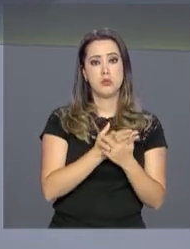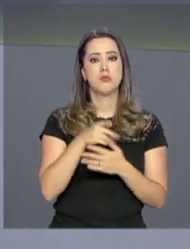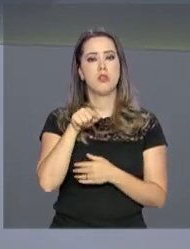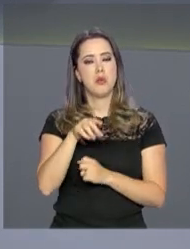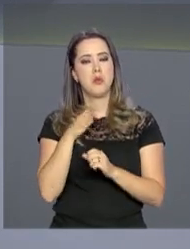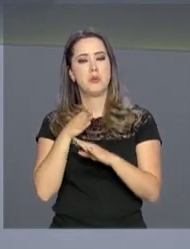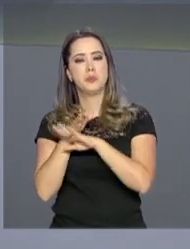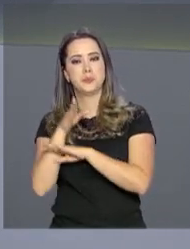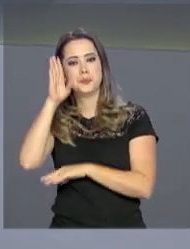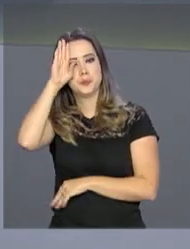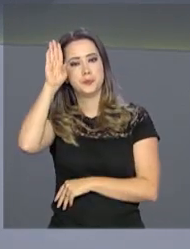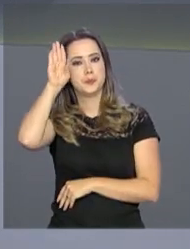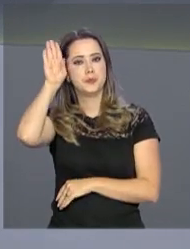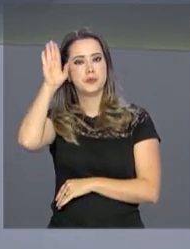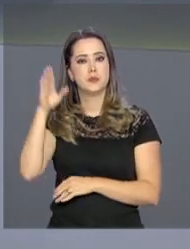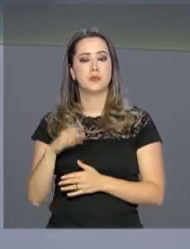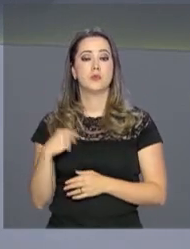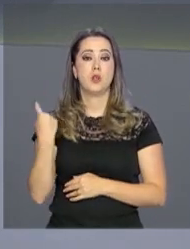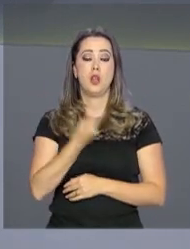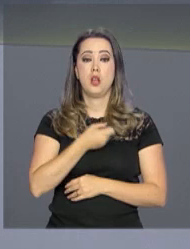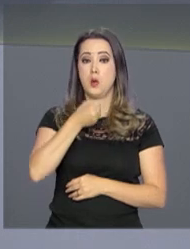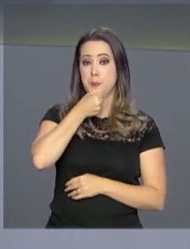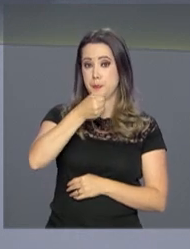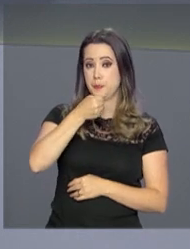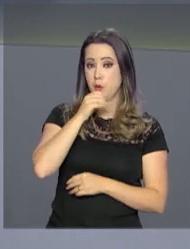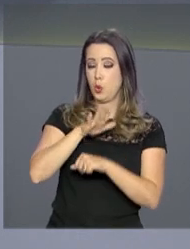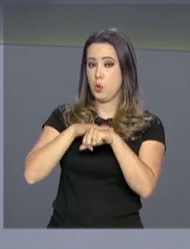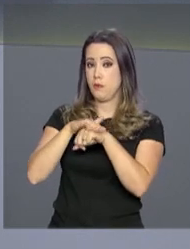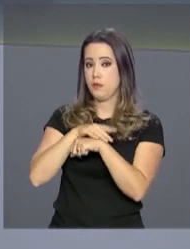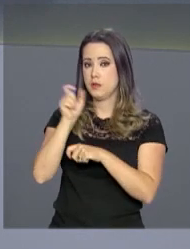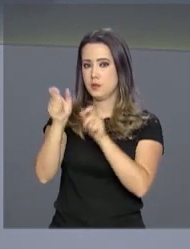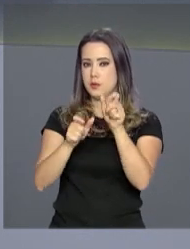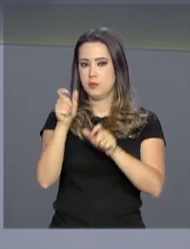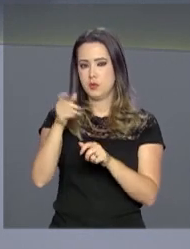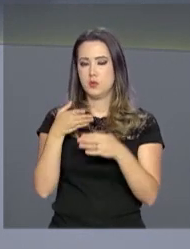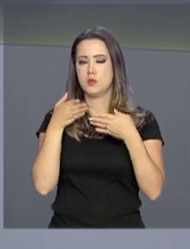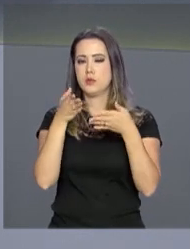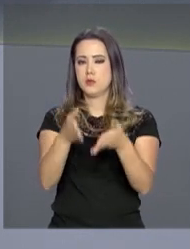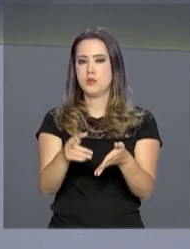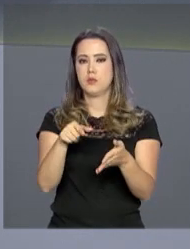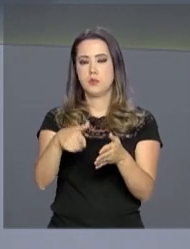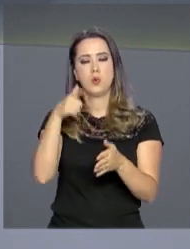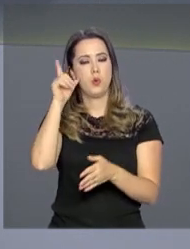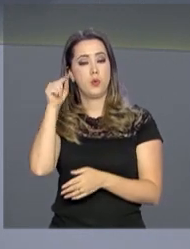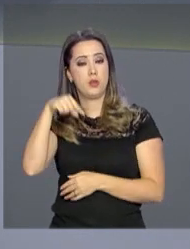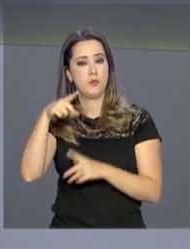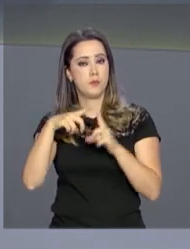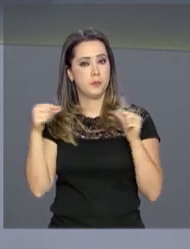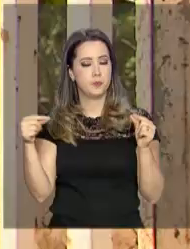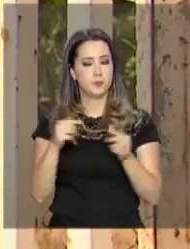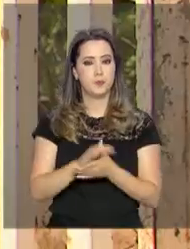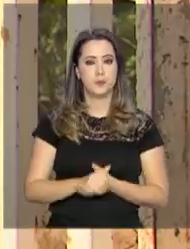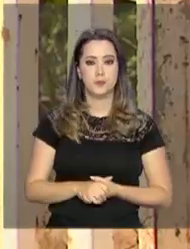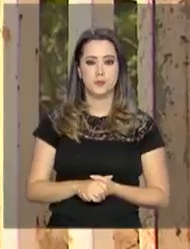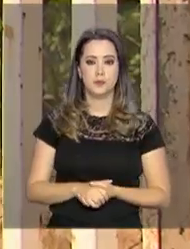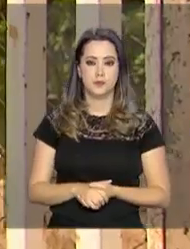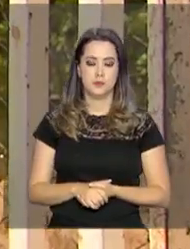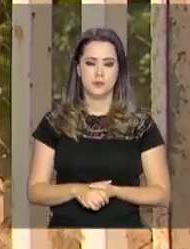entrar numa universidade nossa reportagem conversou com alguns dos candidatos ontem aqui em brasília